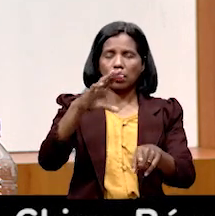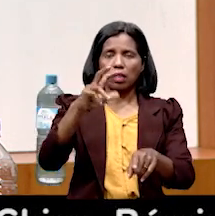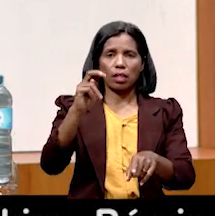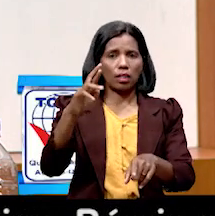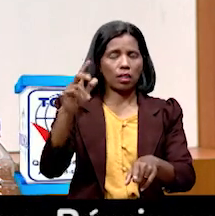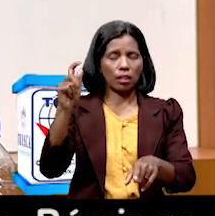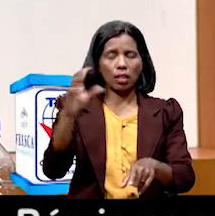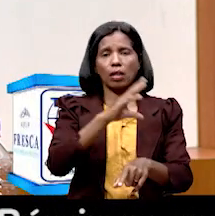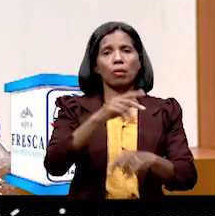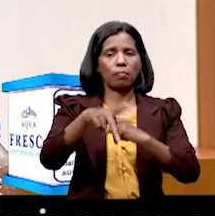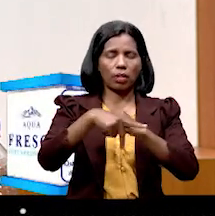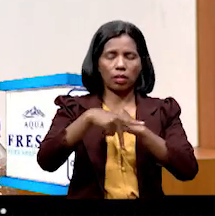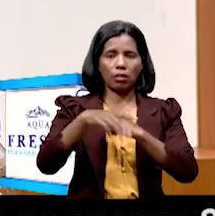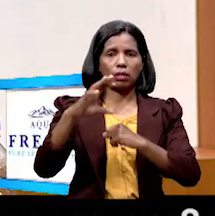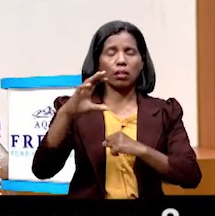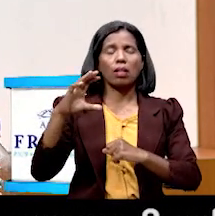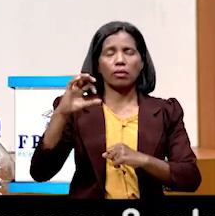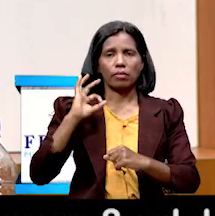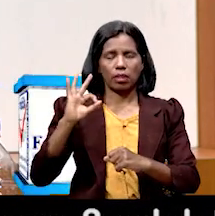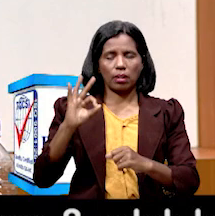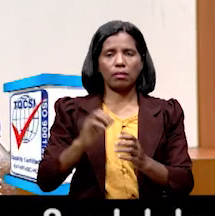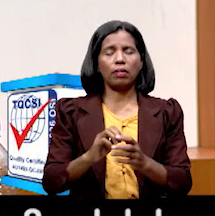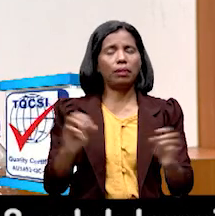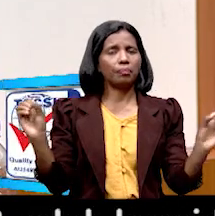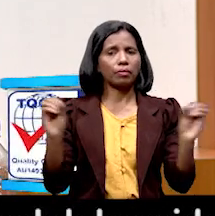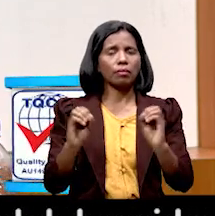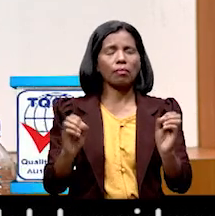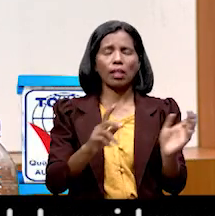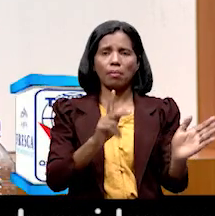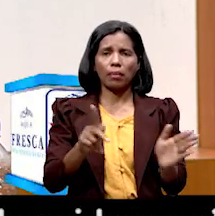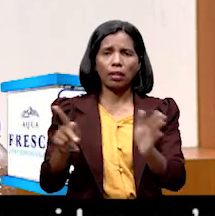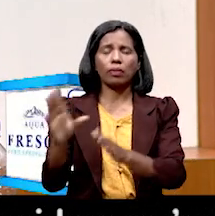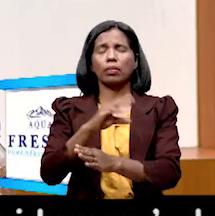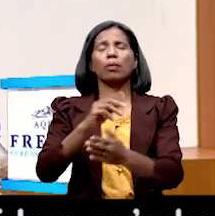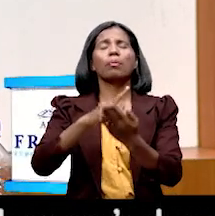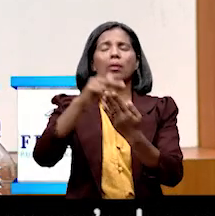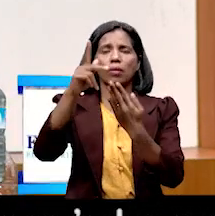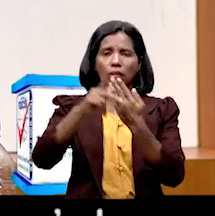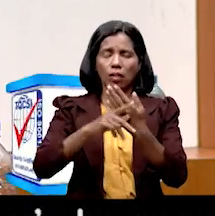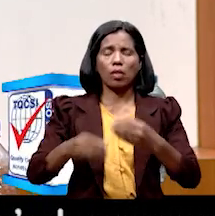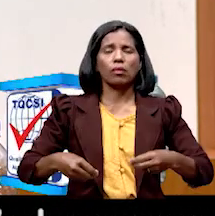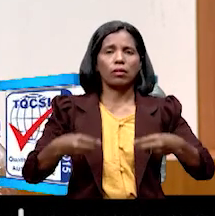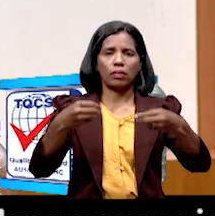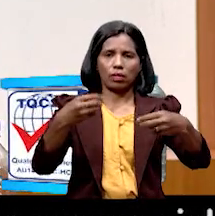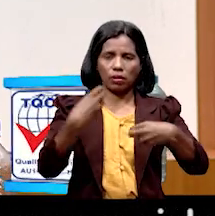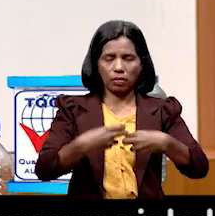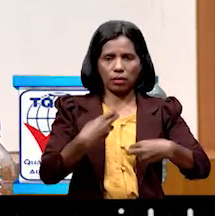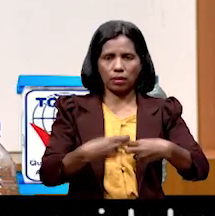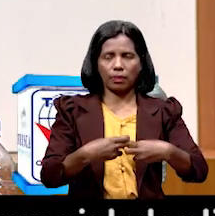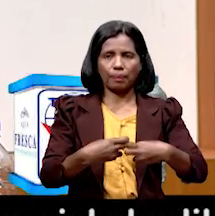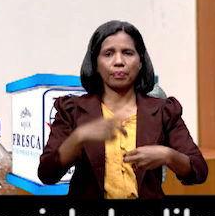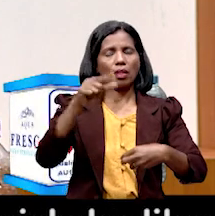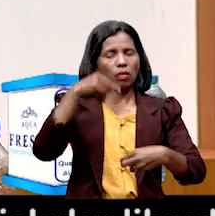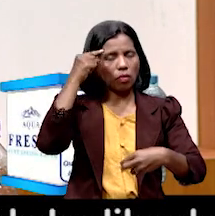E quando la iha no sustentabilidade de plano no programa, quer dizer que fona impacto ba